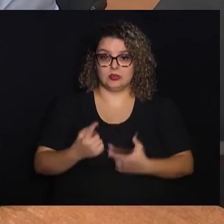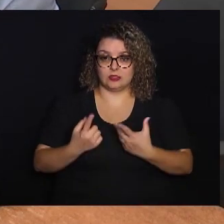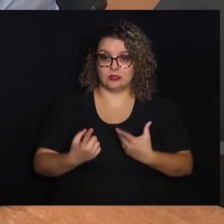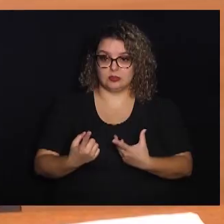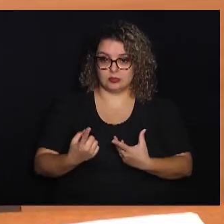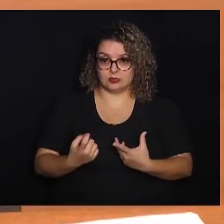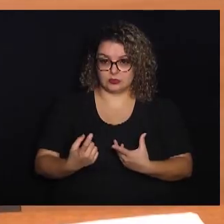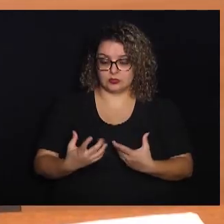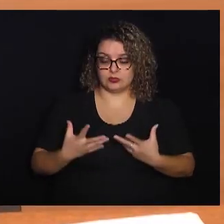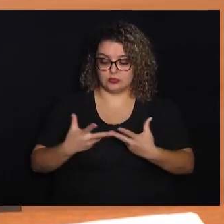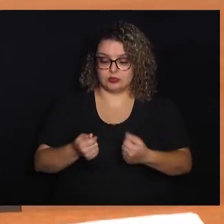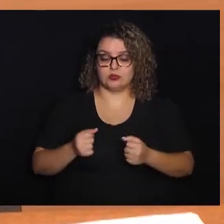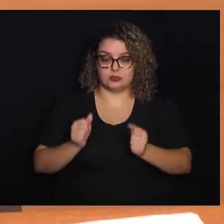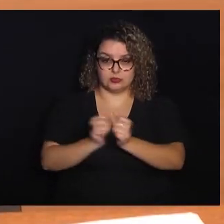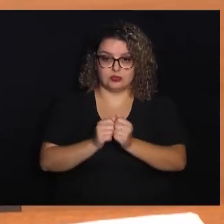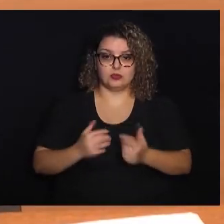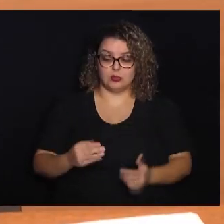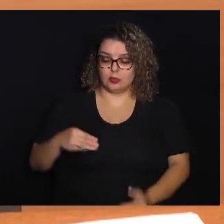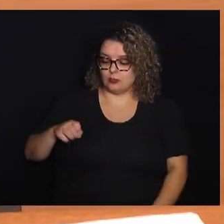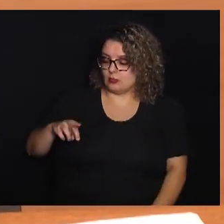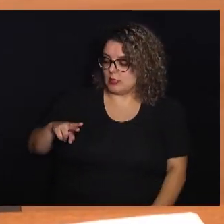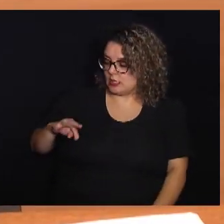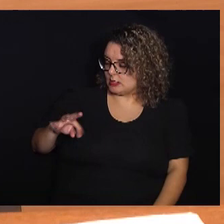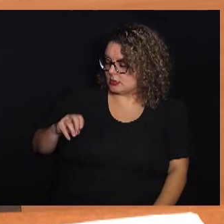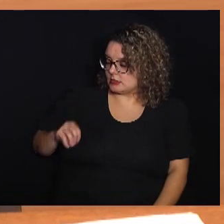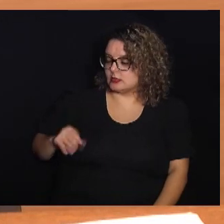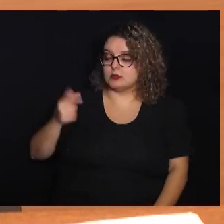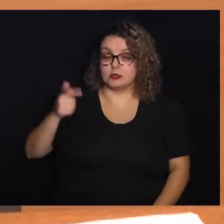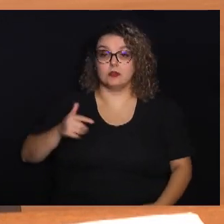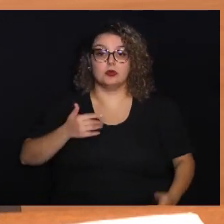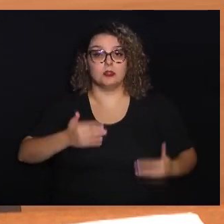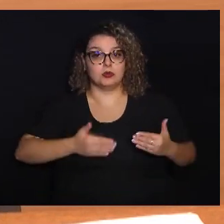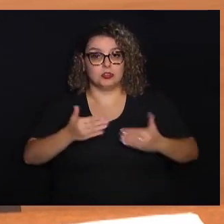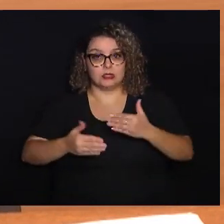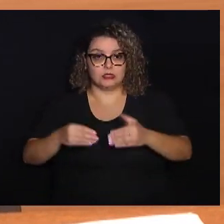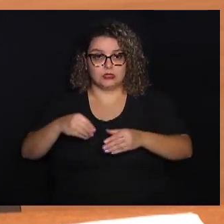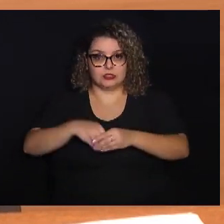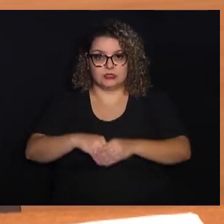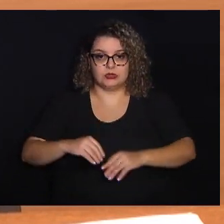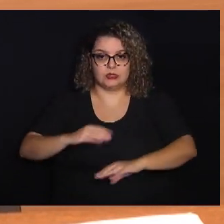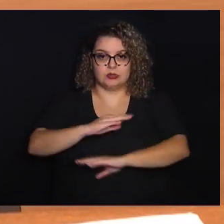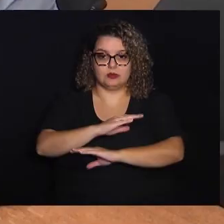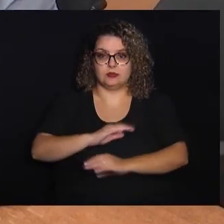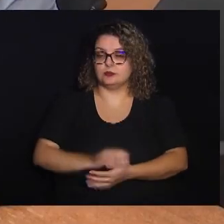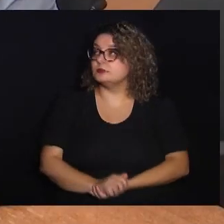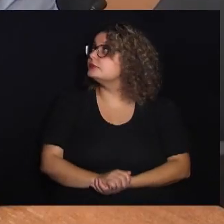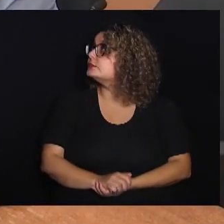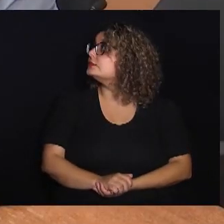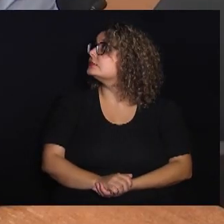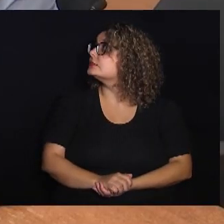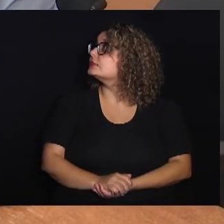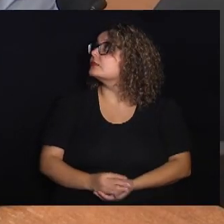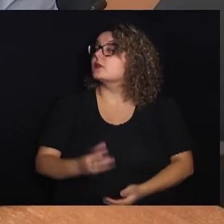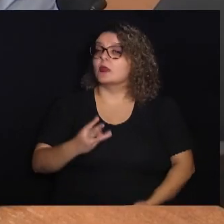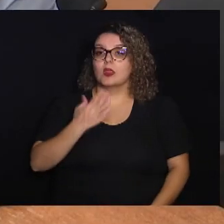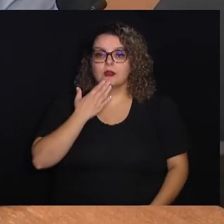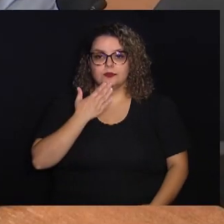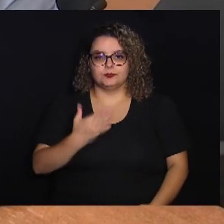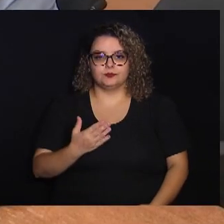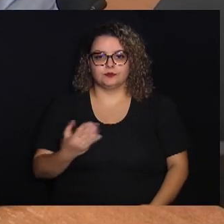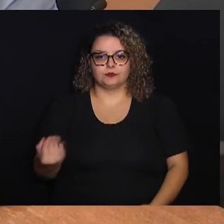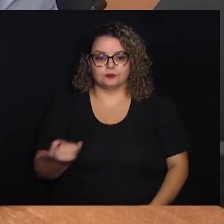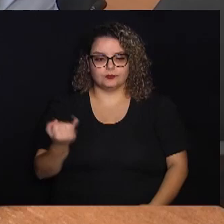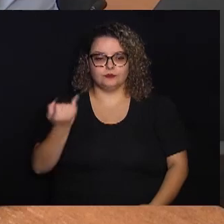unanimidade os projetos aprovados no mérito agora seg O trâmite interno da casa tem três demandas